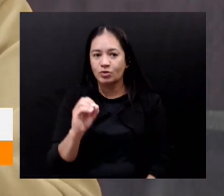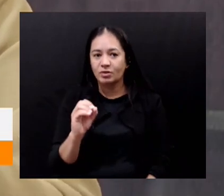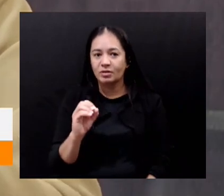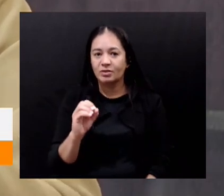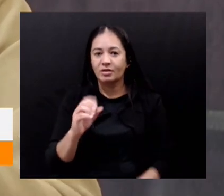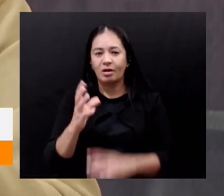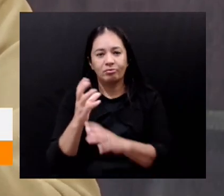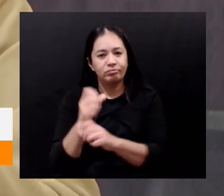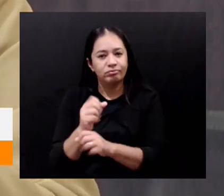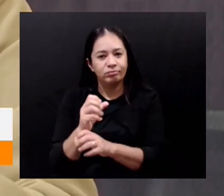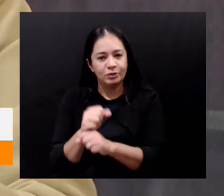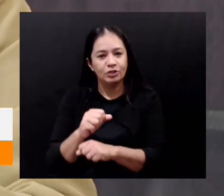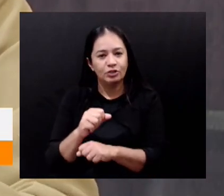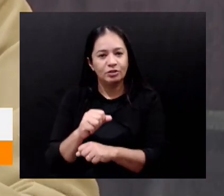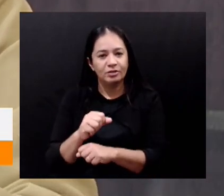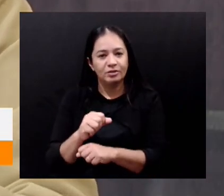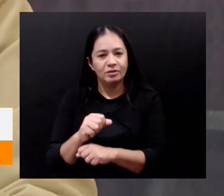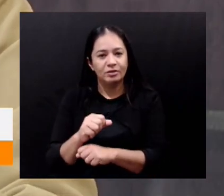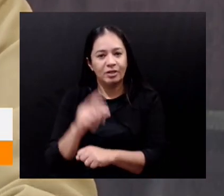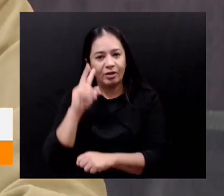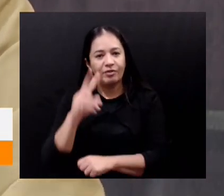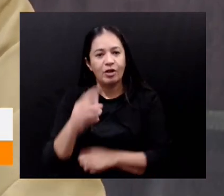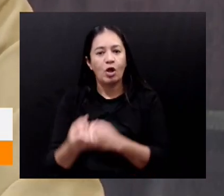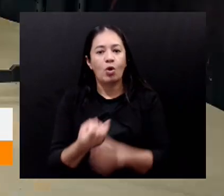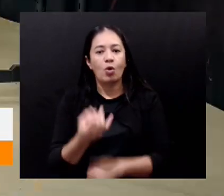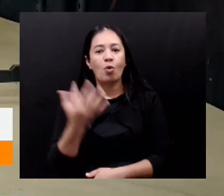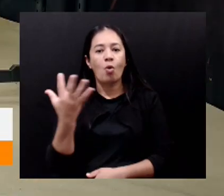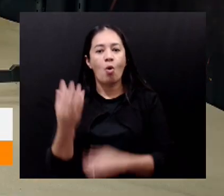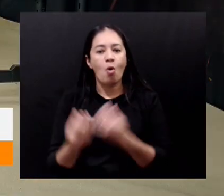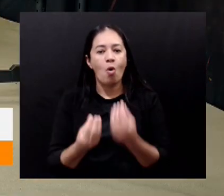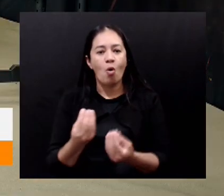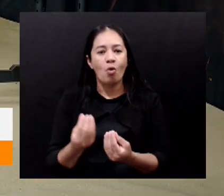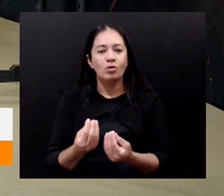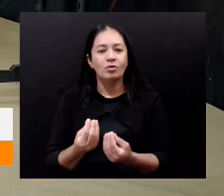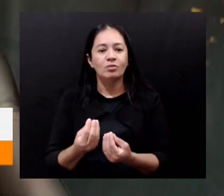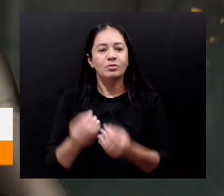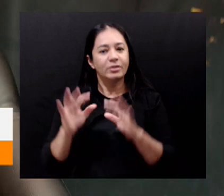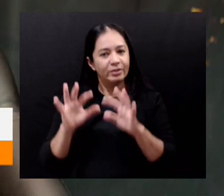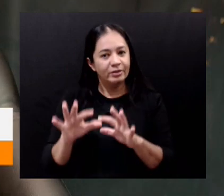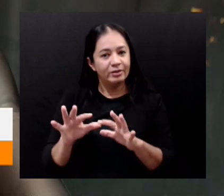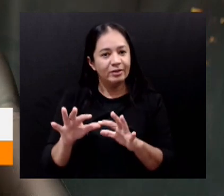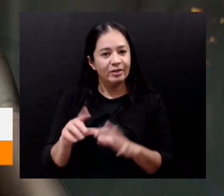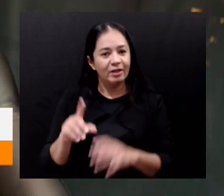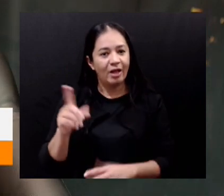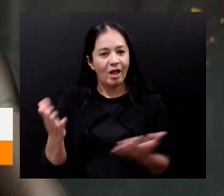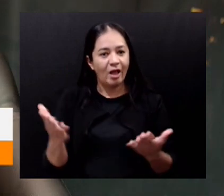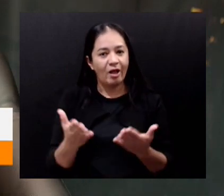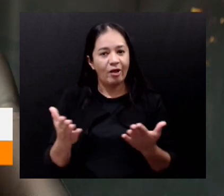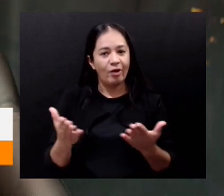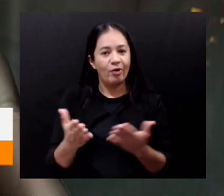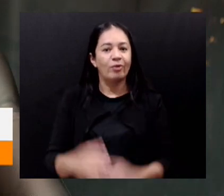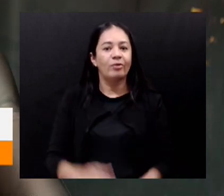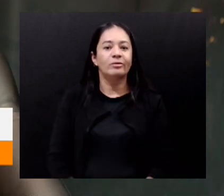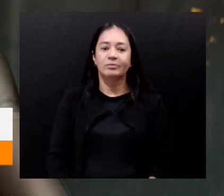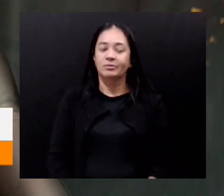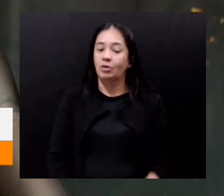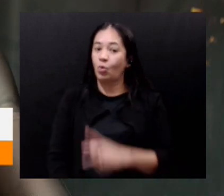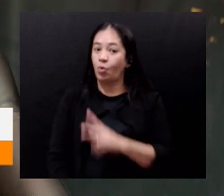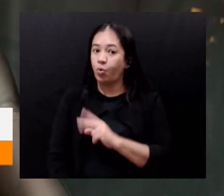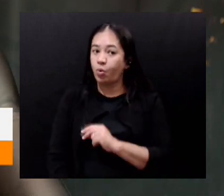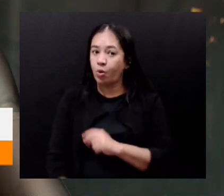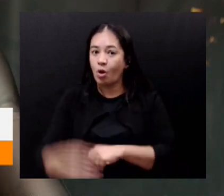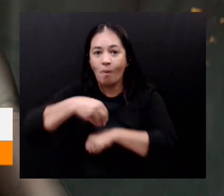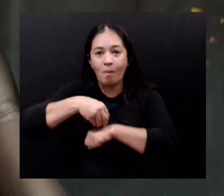e verifiquem como é a situação que se encontra agora. Uau, hein? Olha aí uma super dica